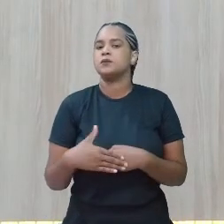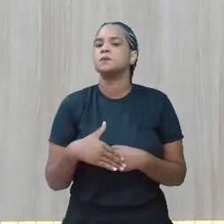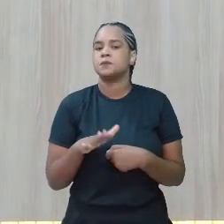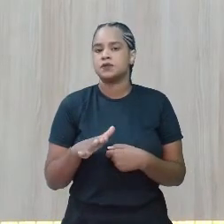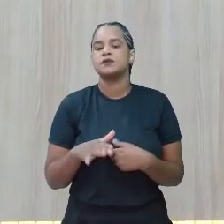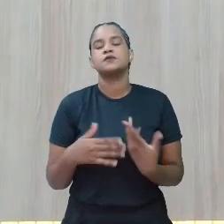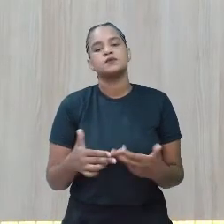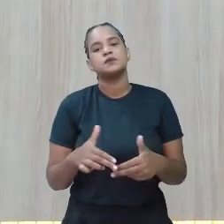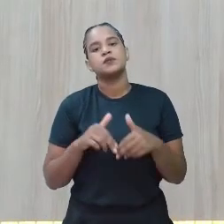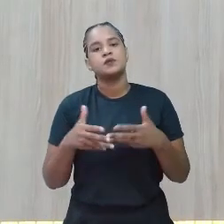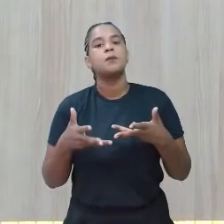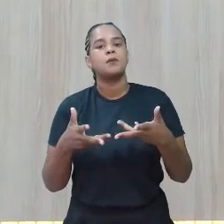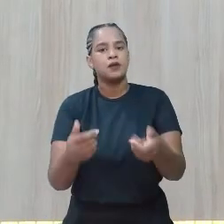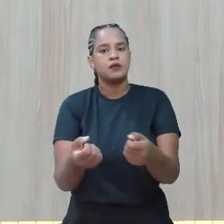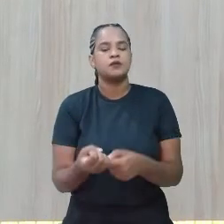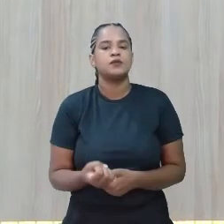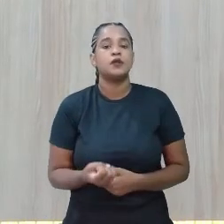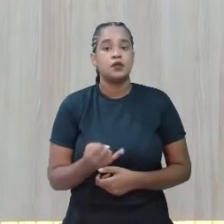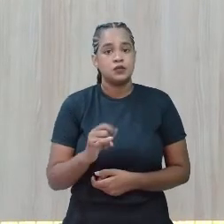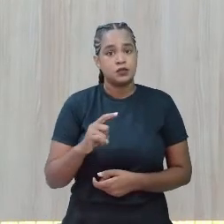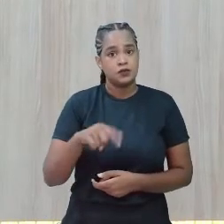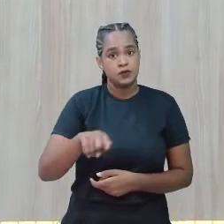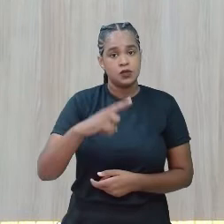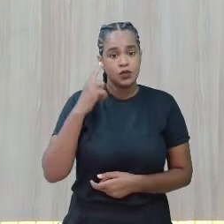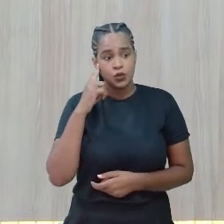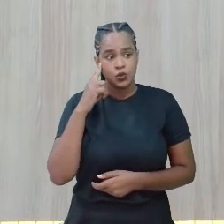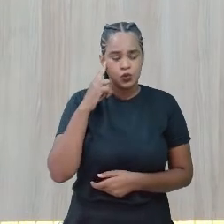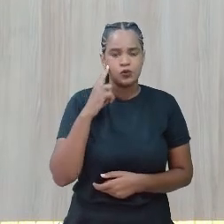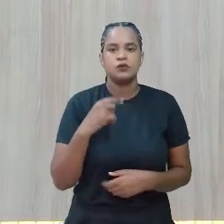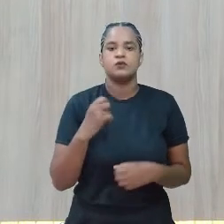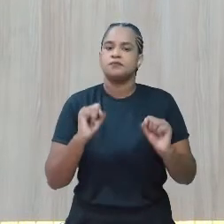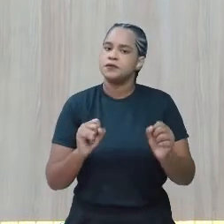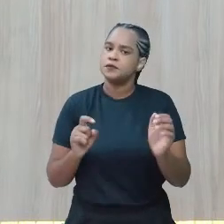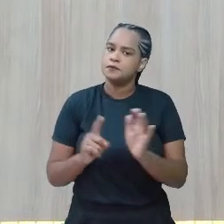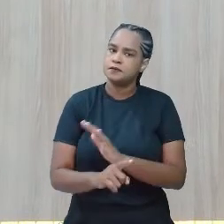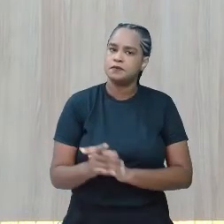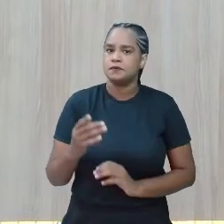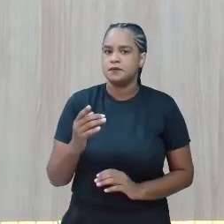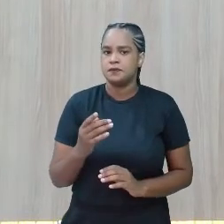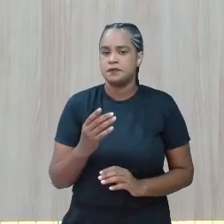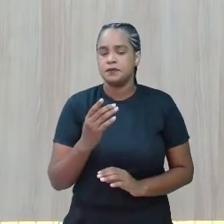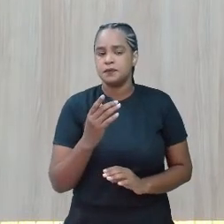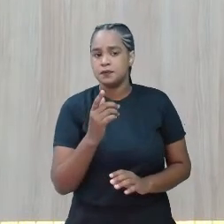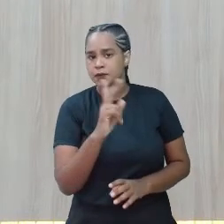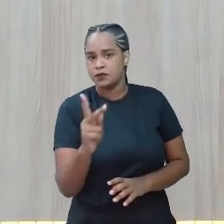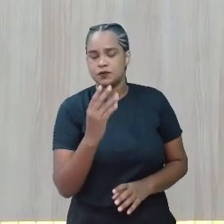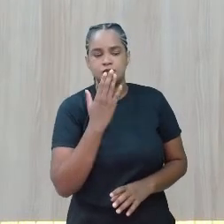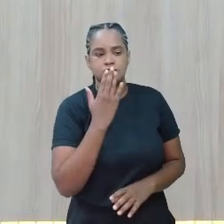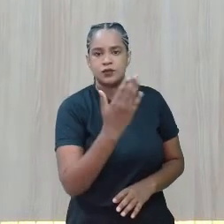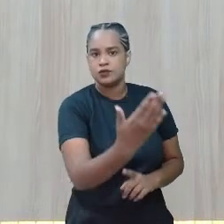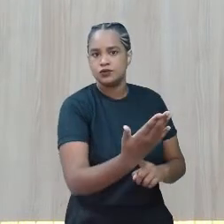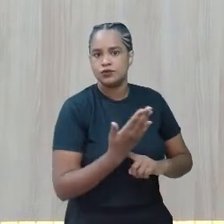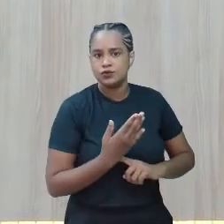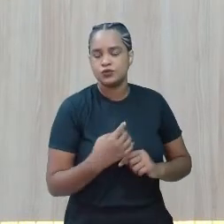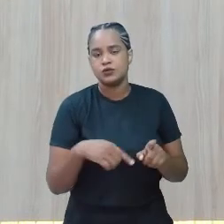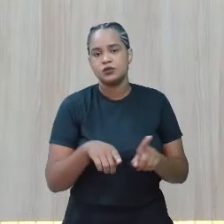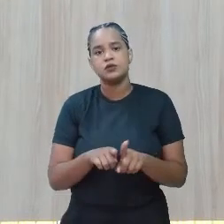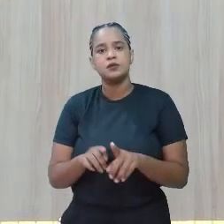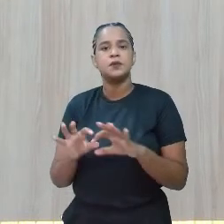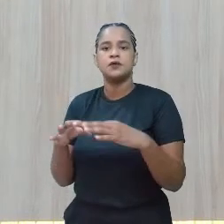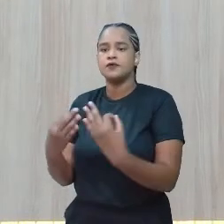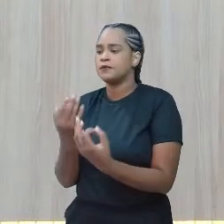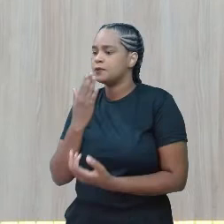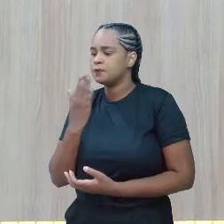é maravilhoso ainda. Se você tem alguma dúvida, pede a ajuda da sua professora, de algum responsável da